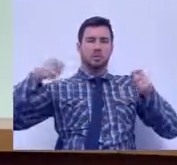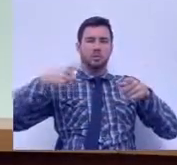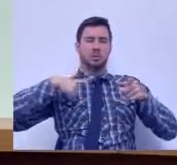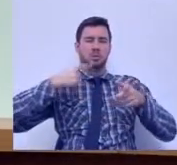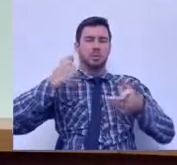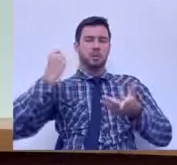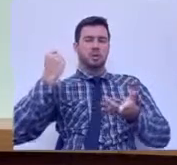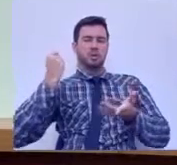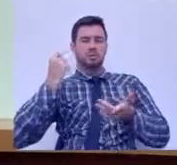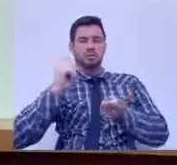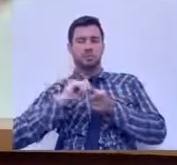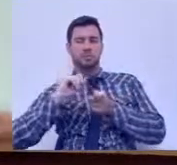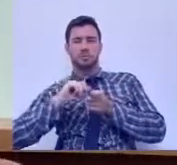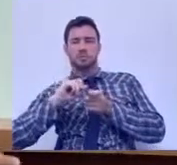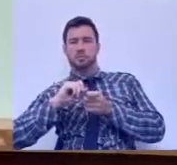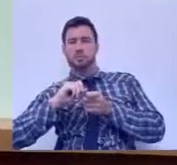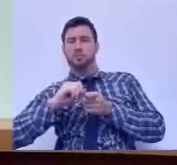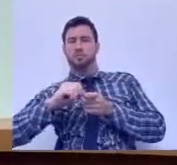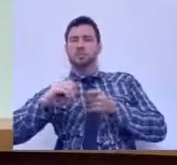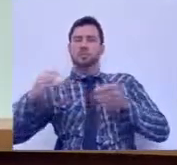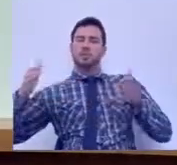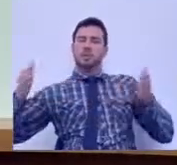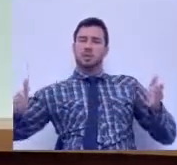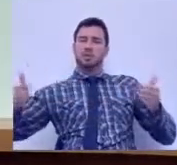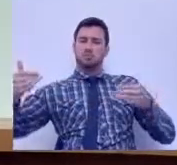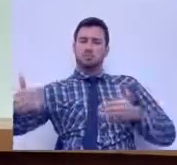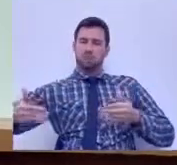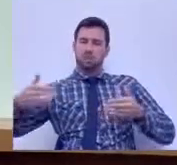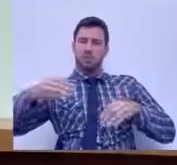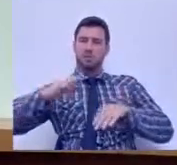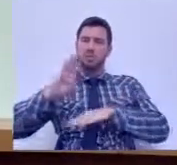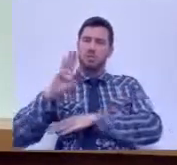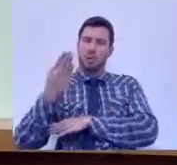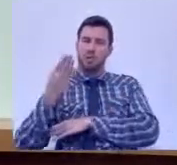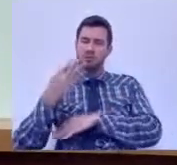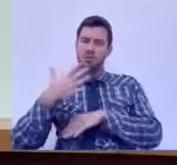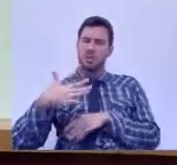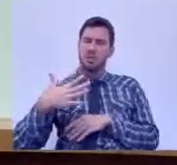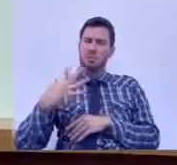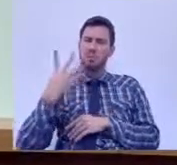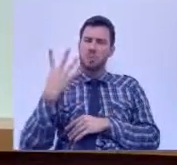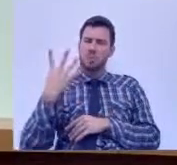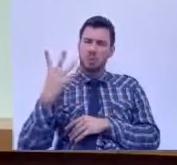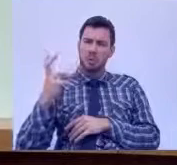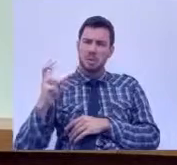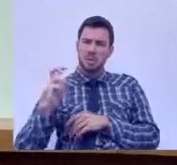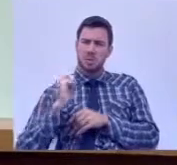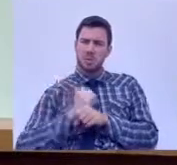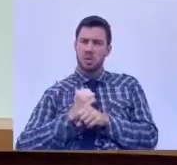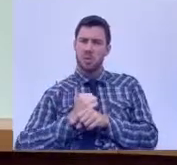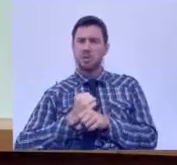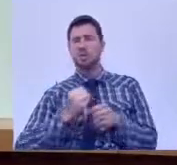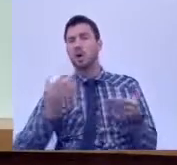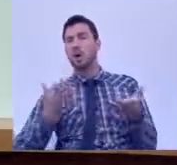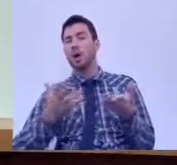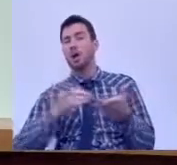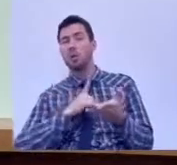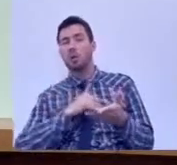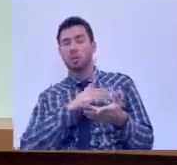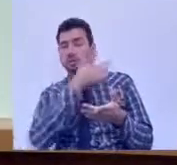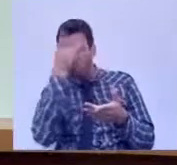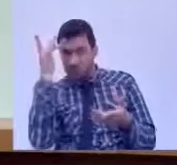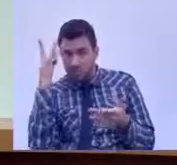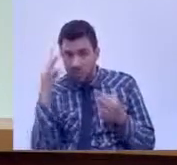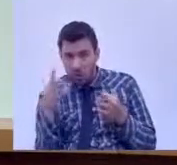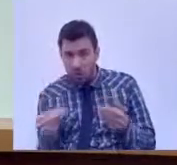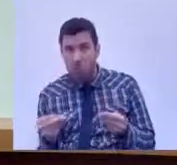anos. 4, 5 anos daria para fazer urna. Então, é totalmente desorganizado. Agora o prefeito baixa um decreto dificultando a